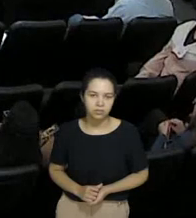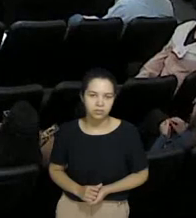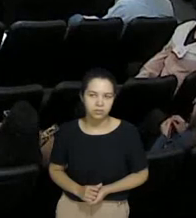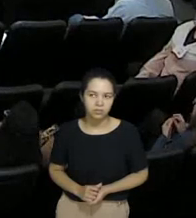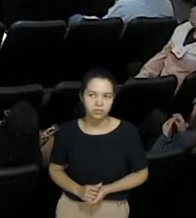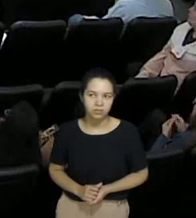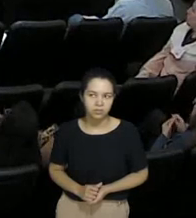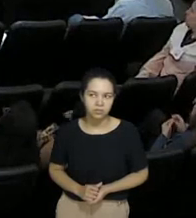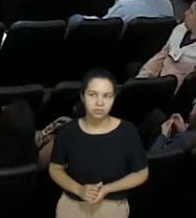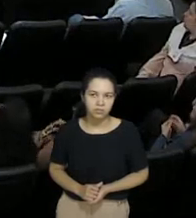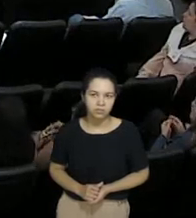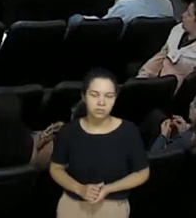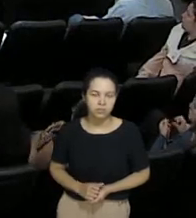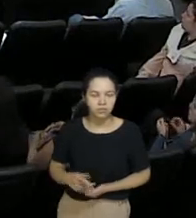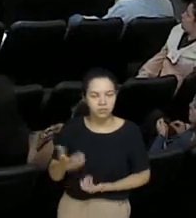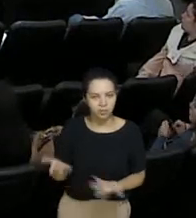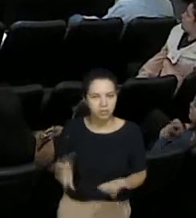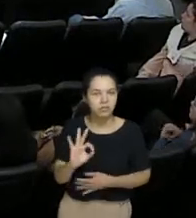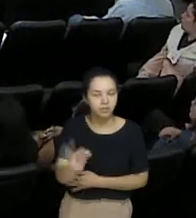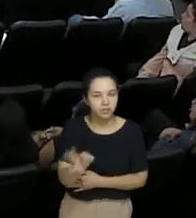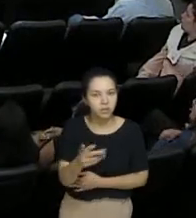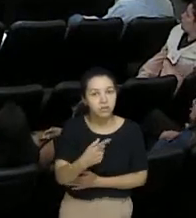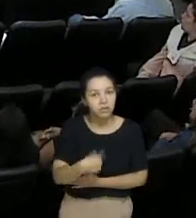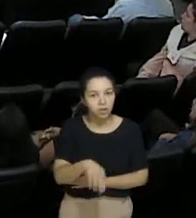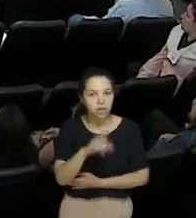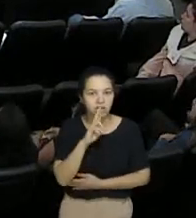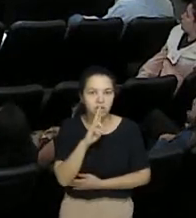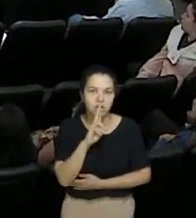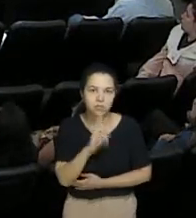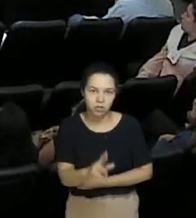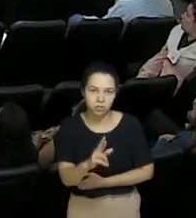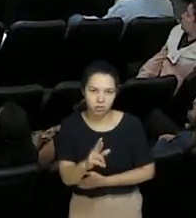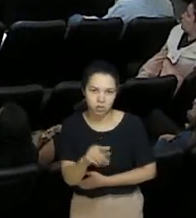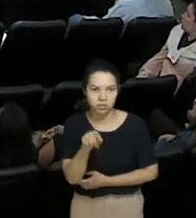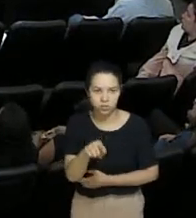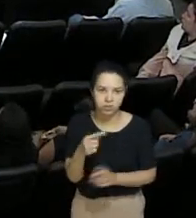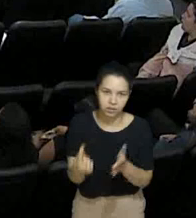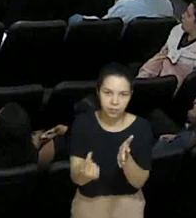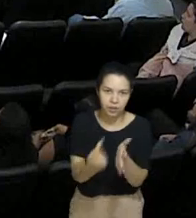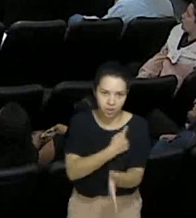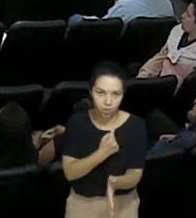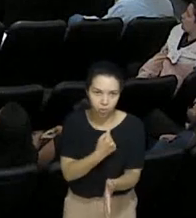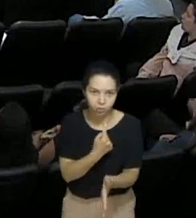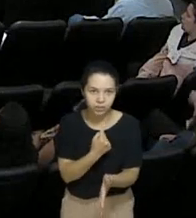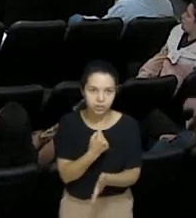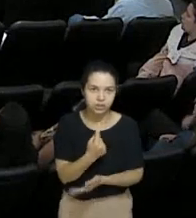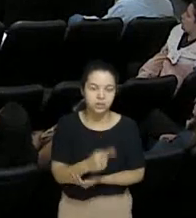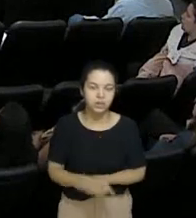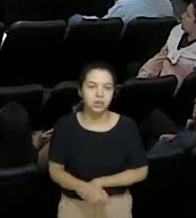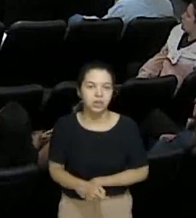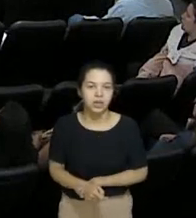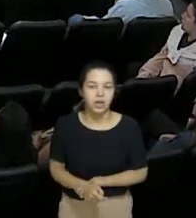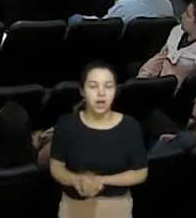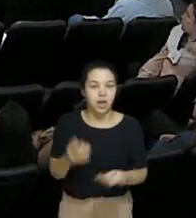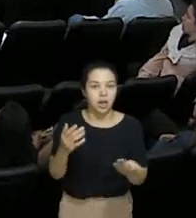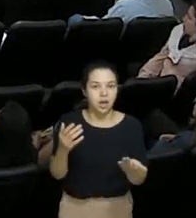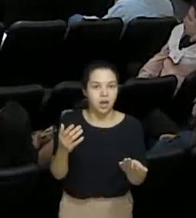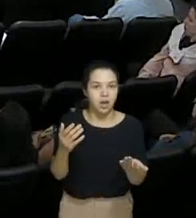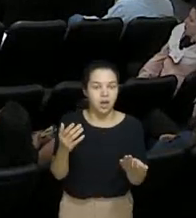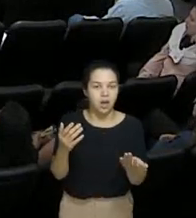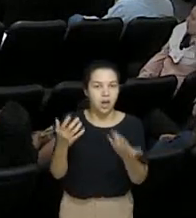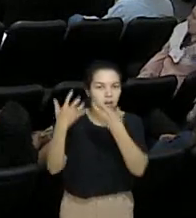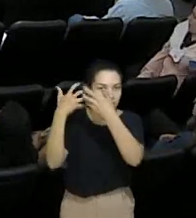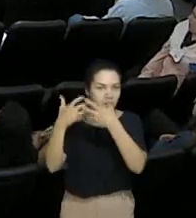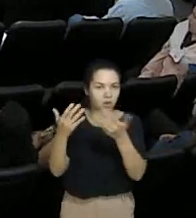É, a gente só respondendo outra pergunta, né? Na neuropsicopedagogia, né? A